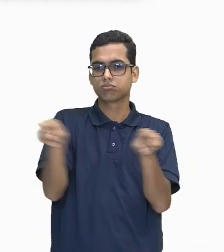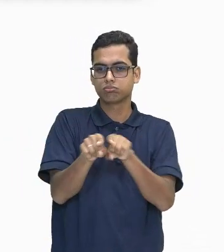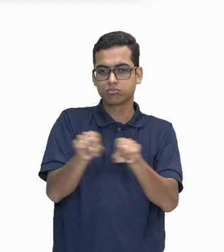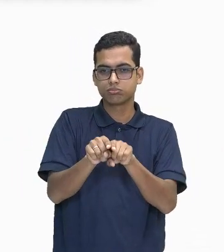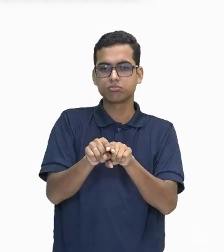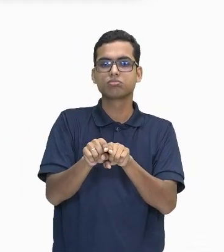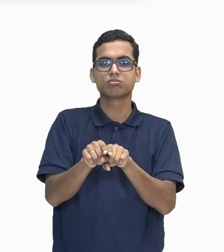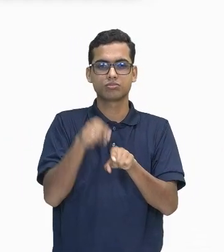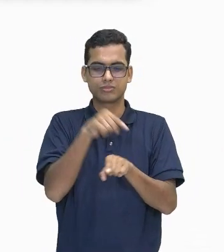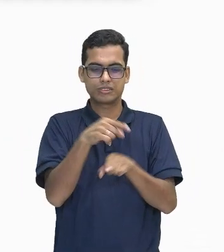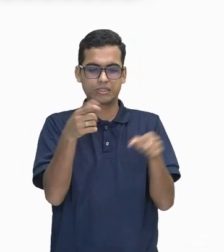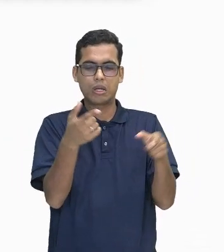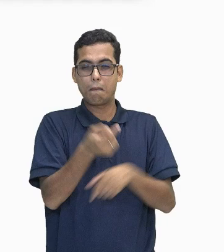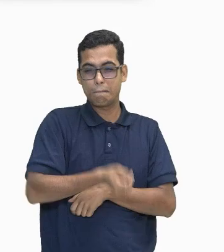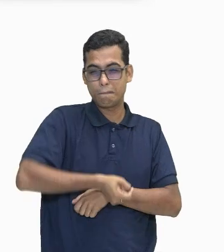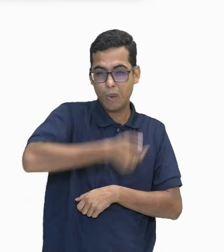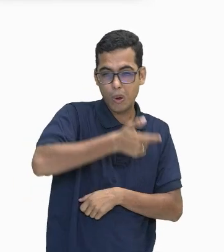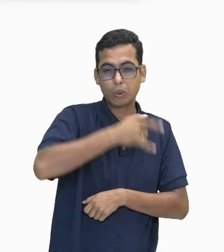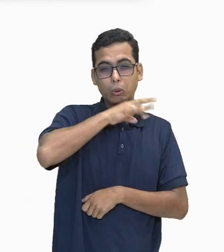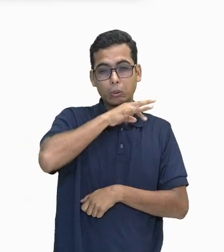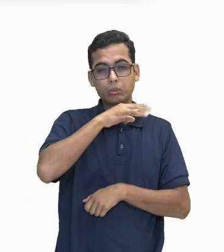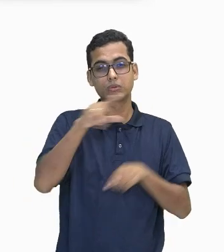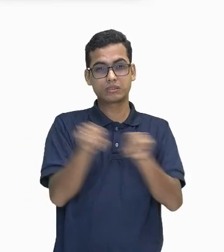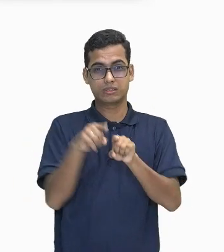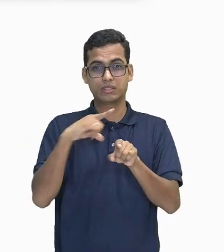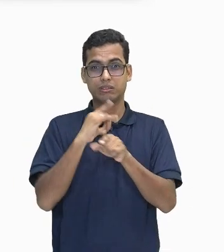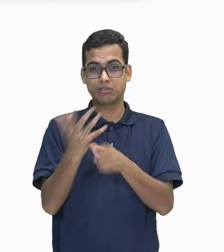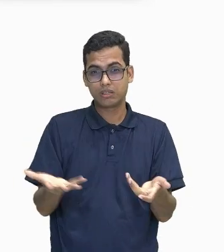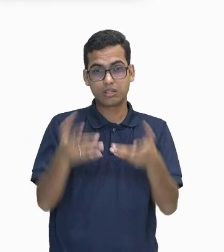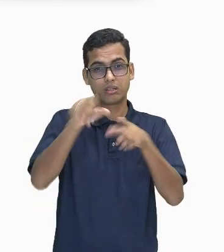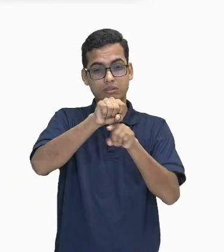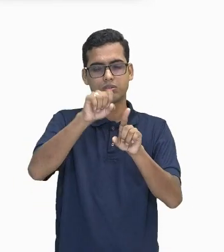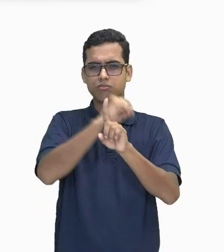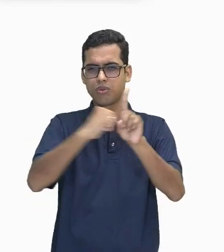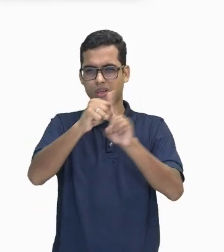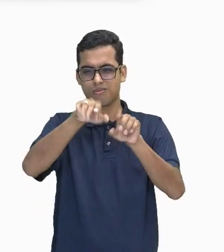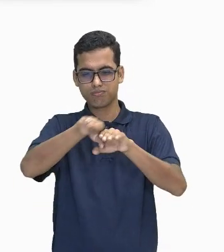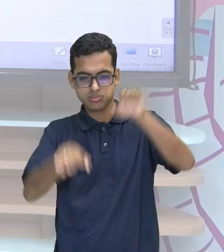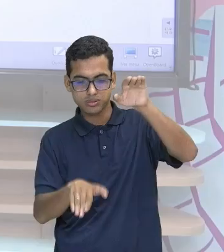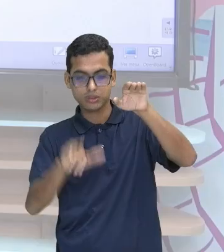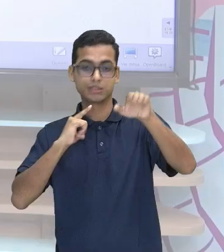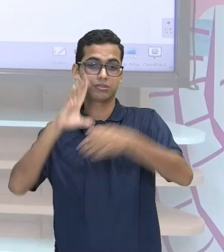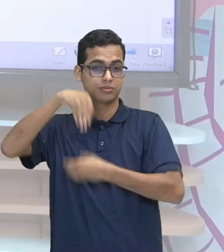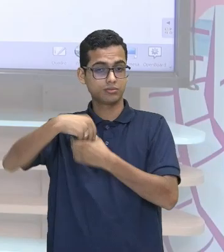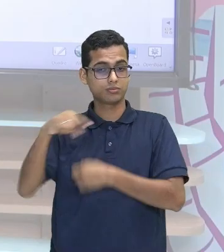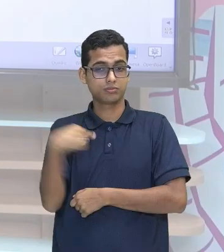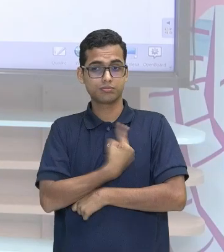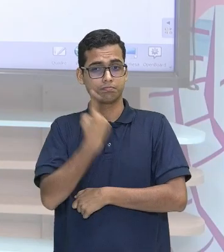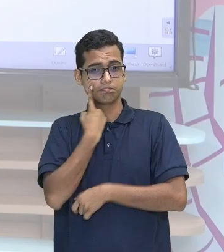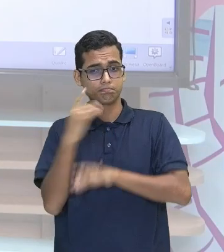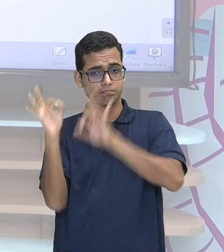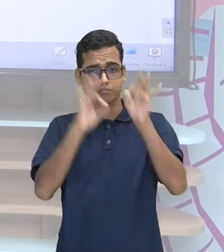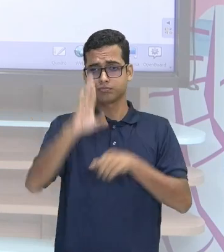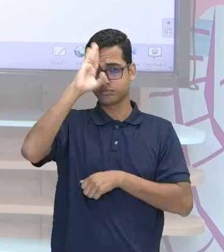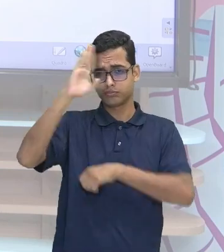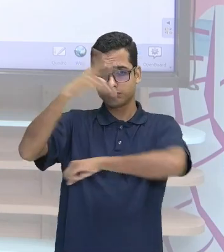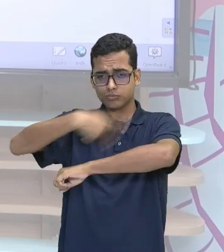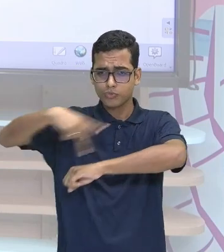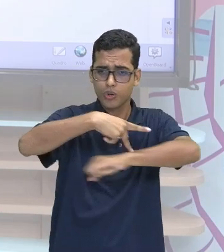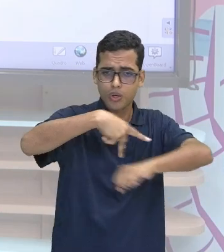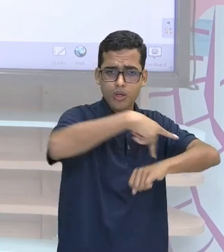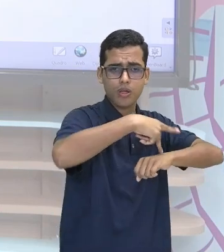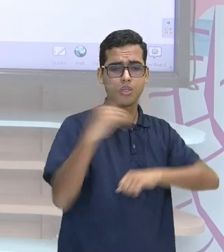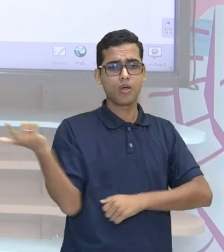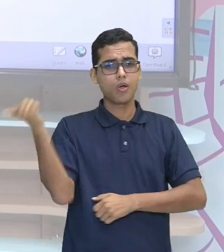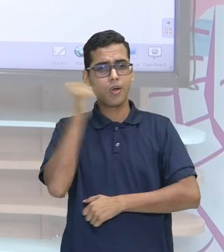aí essas disparidades, essas desigualdades sociais que nós observamos, né? Principalmente nos países que tiveram